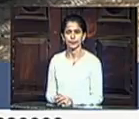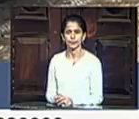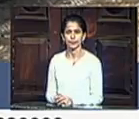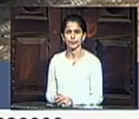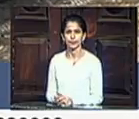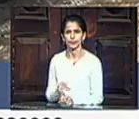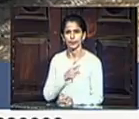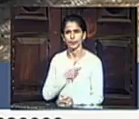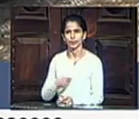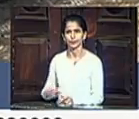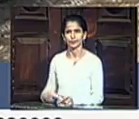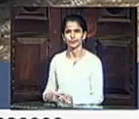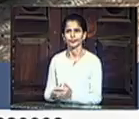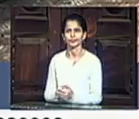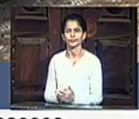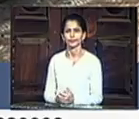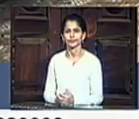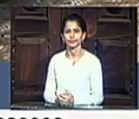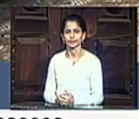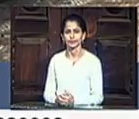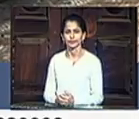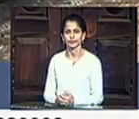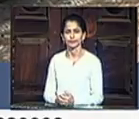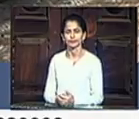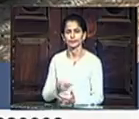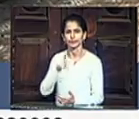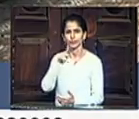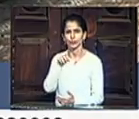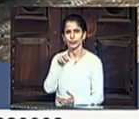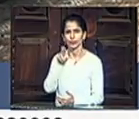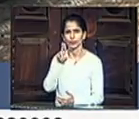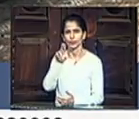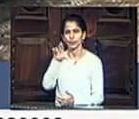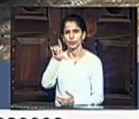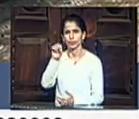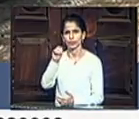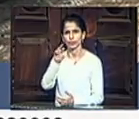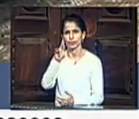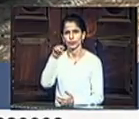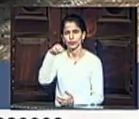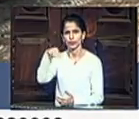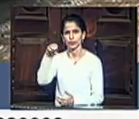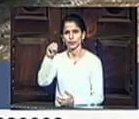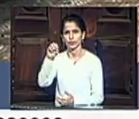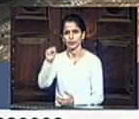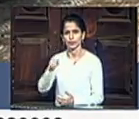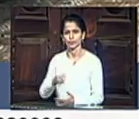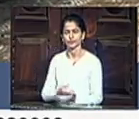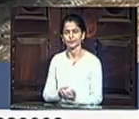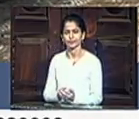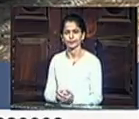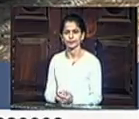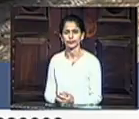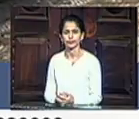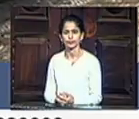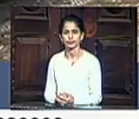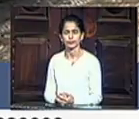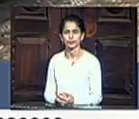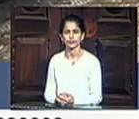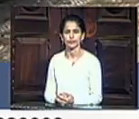Senhor presidente. Deputado Paulo Ramos. Fui alertado, tomei conhecimento